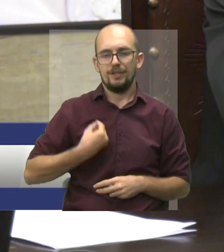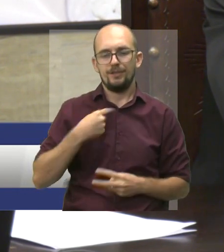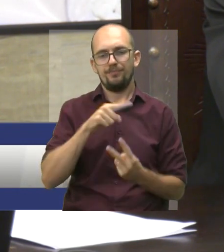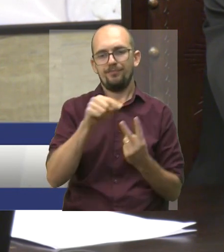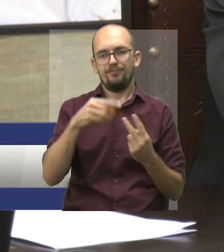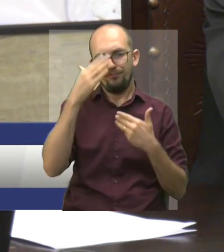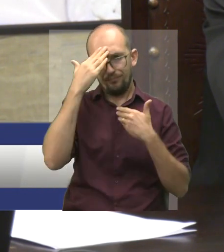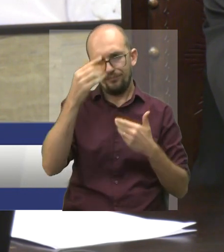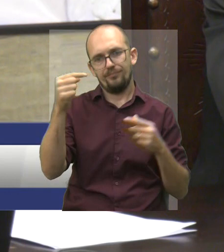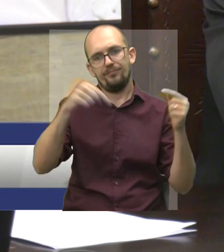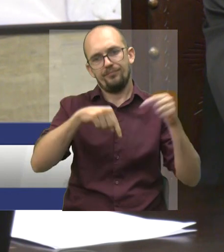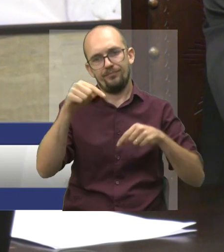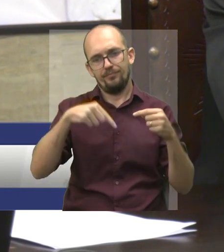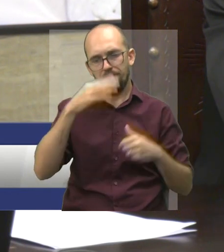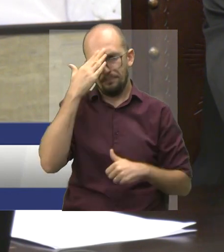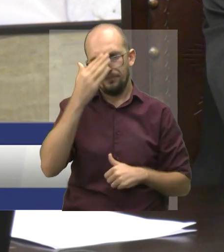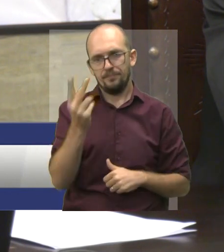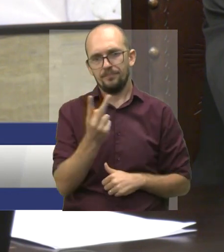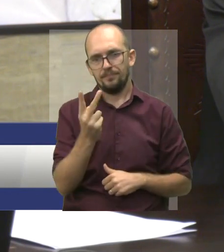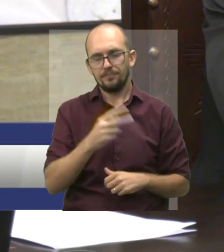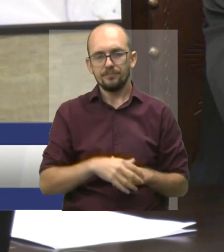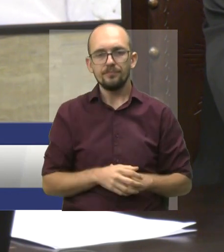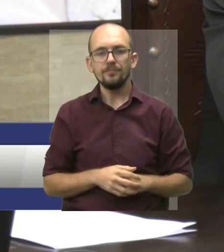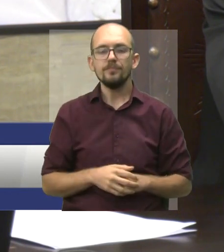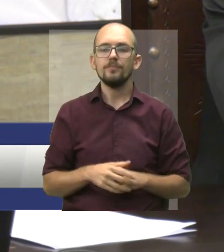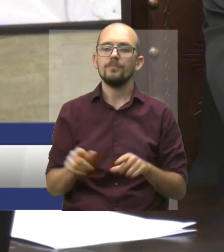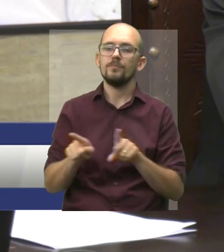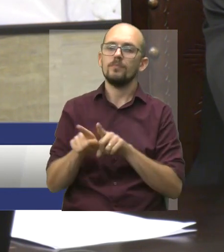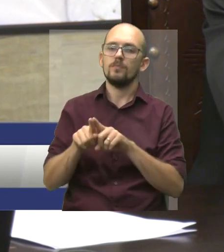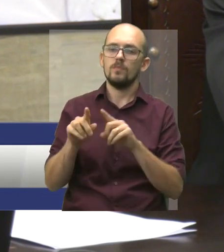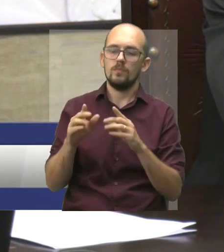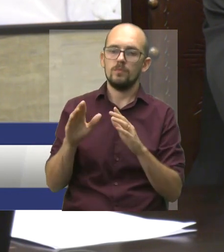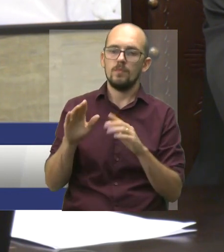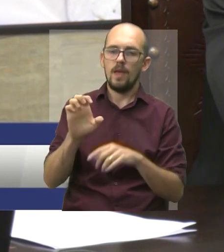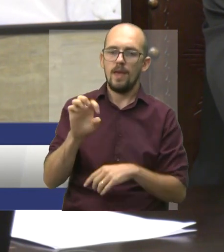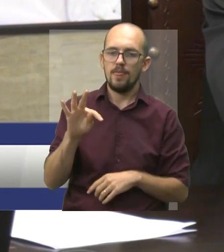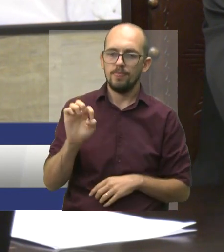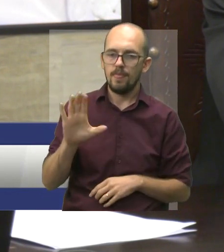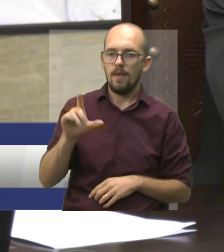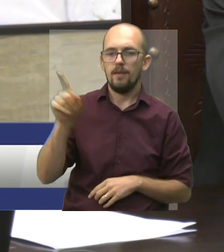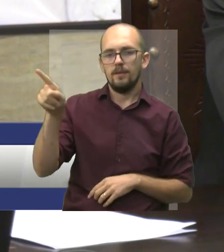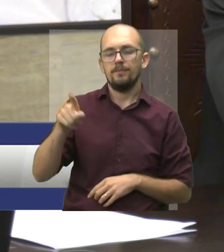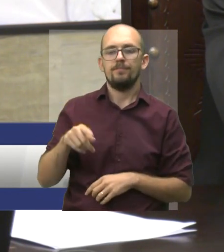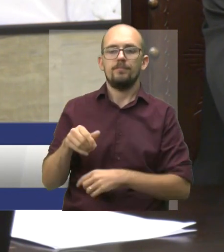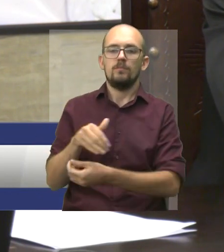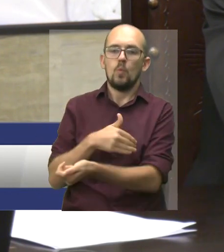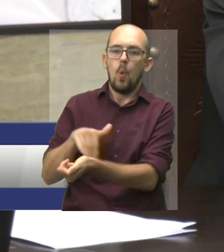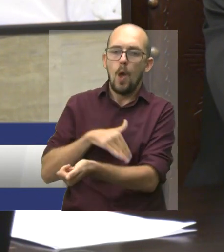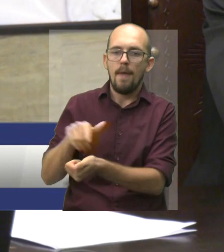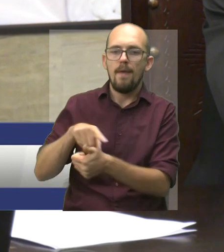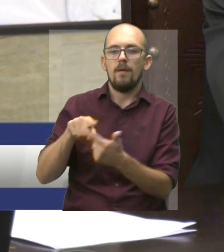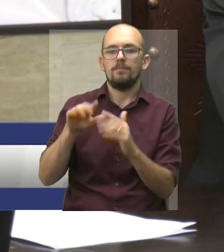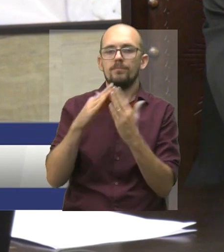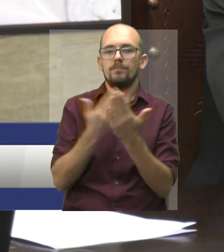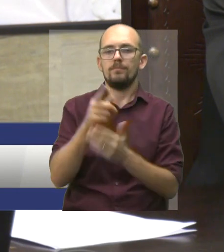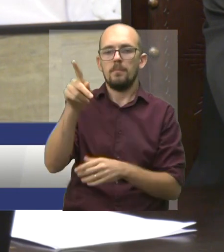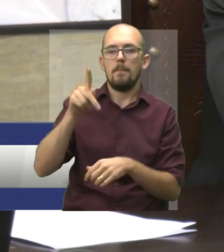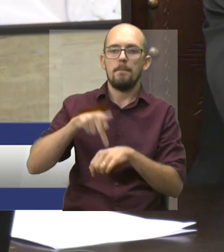muito obrigado pela presença de vocês. As ETECs, Torrinha, Pederneiras, tem mais alguma?